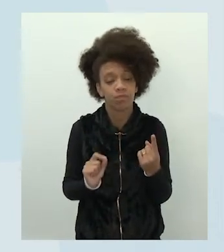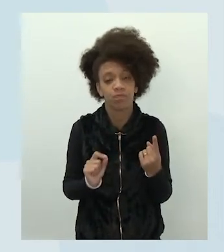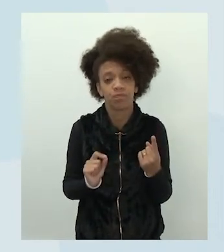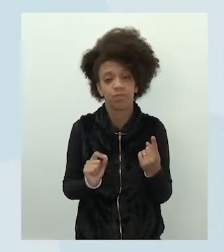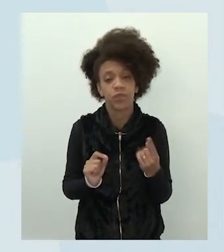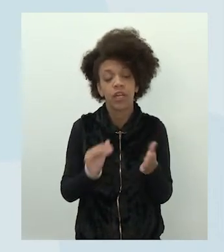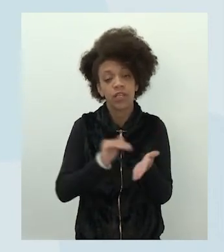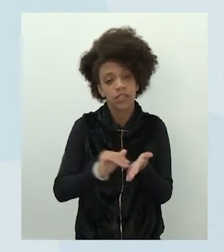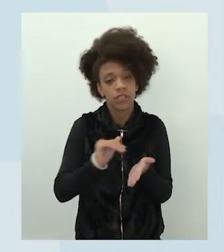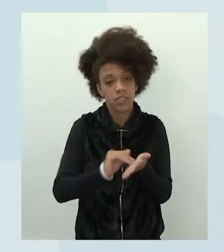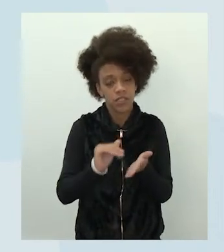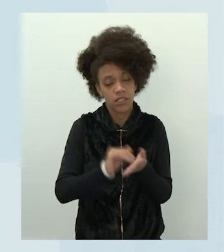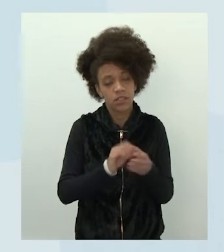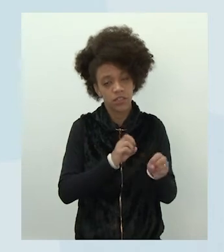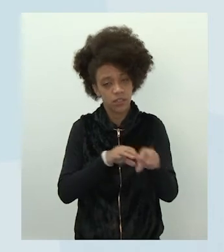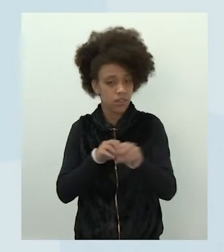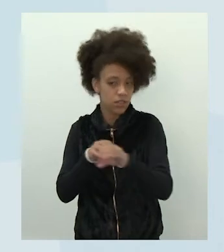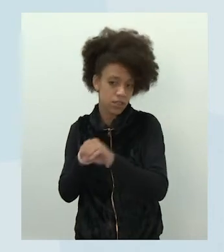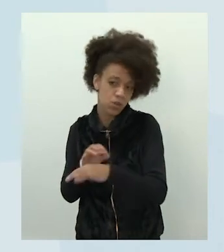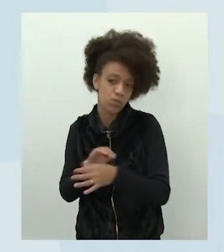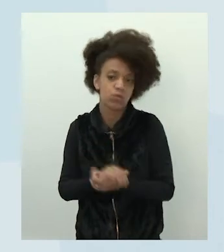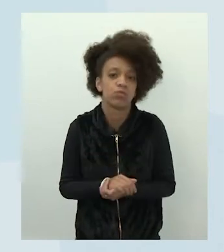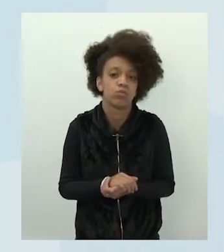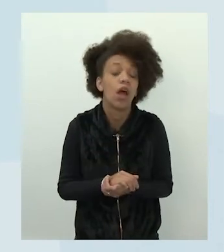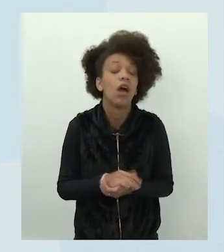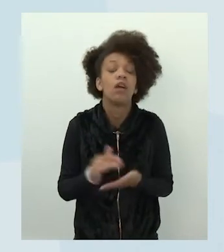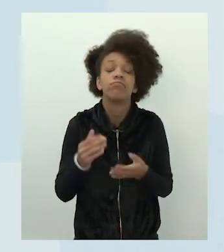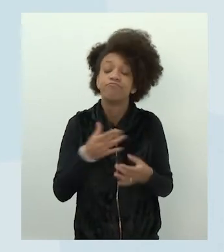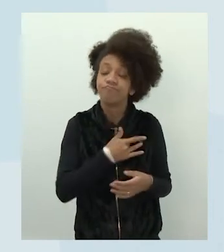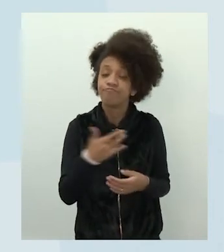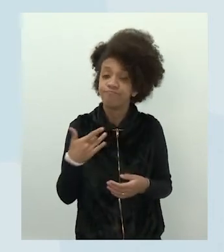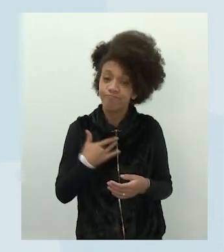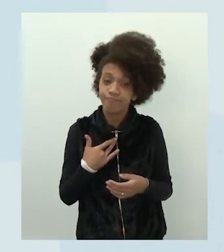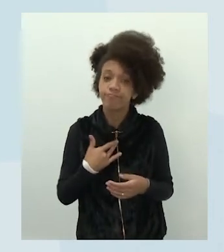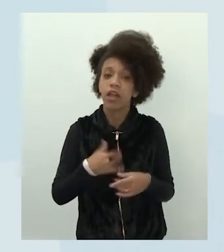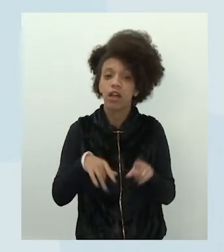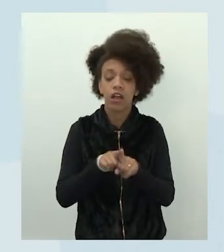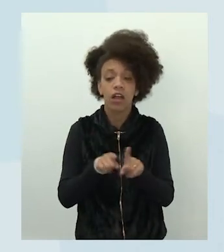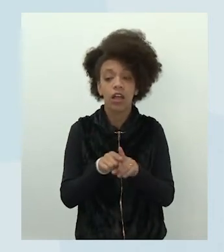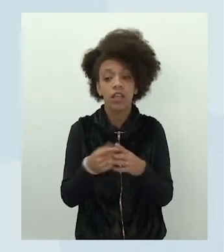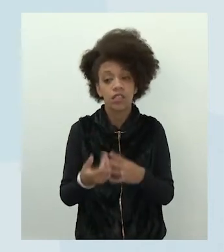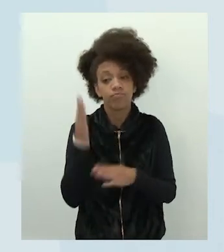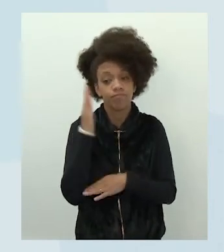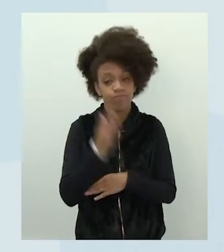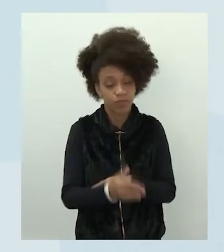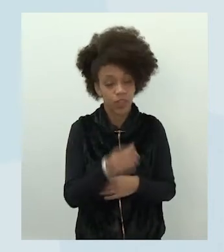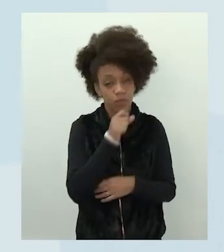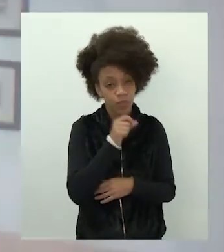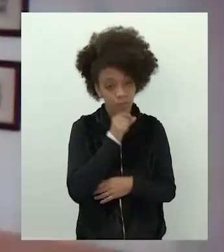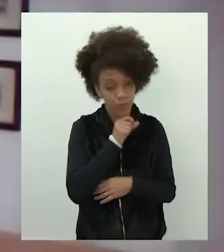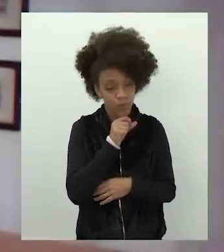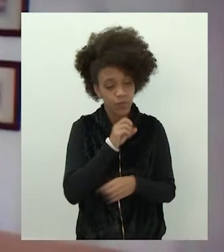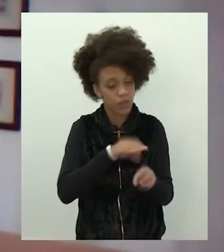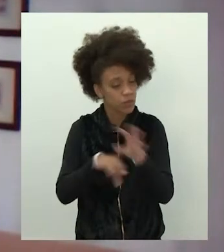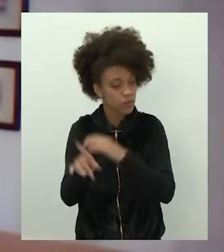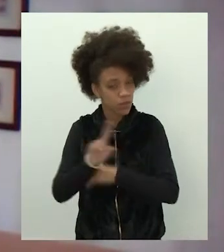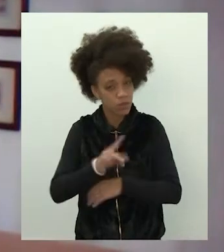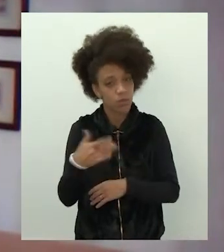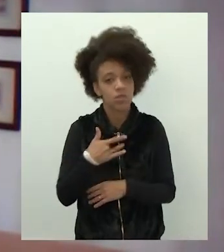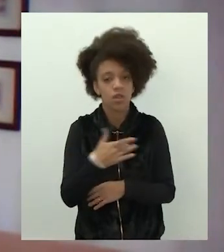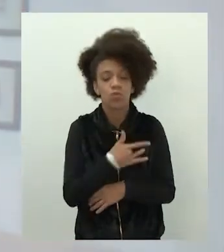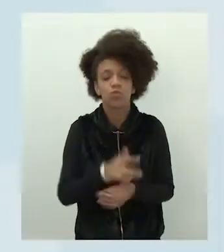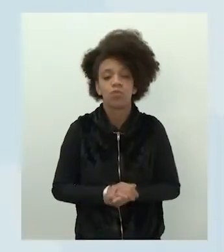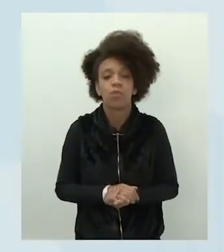da Secretaria da Saúde e diretamente na área técnica de saúde do idoso. Próximo, por